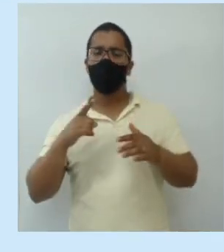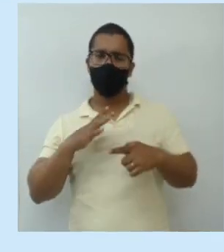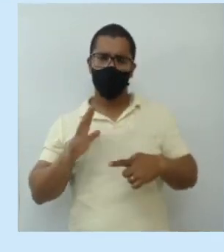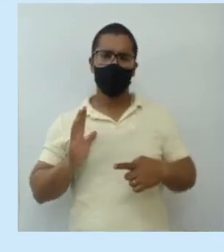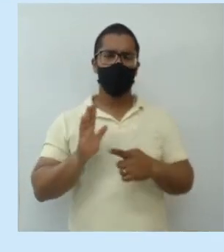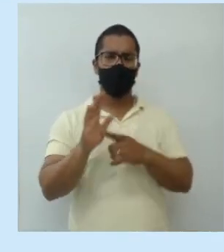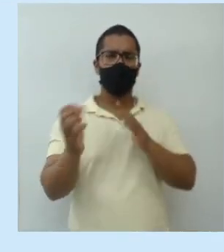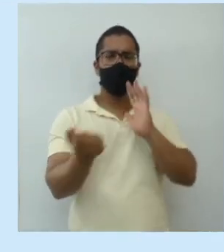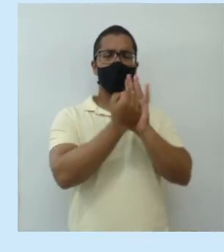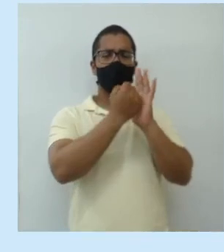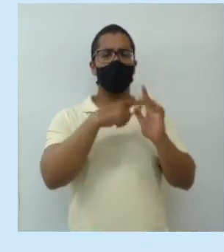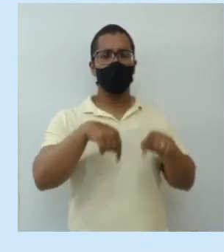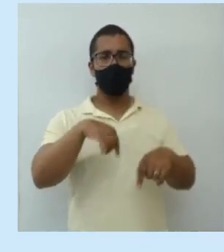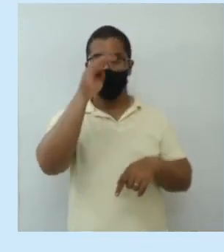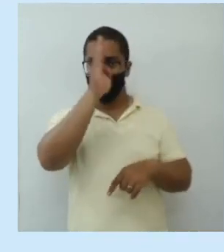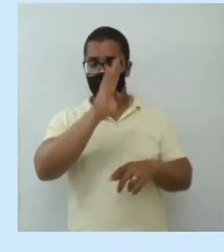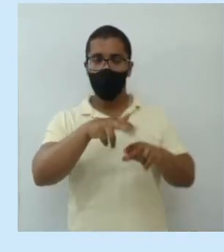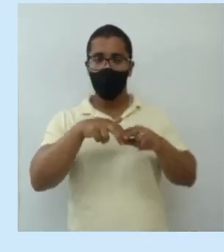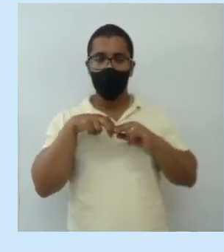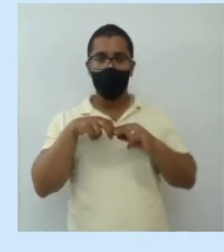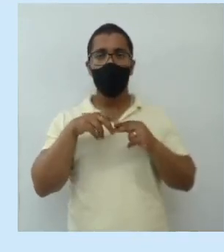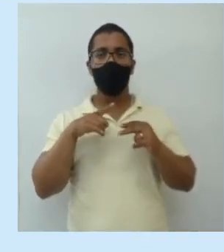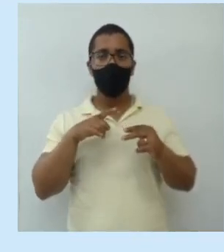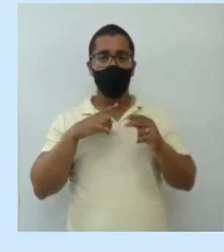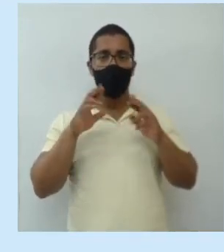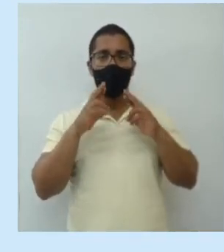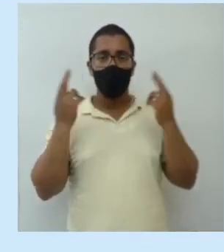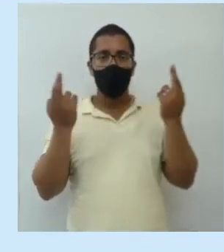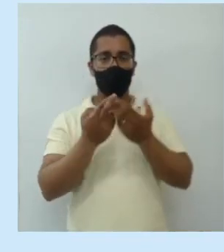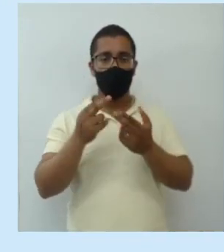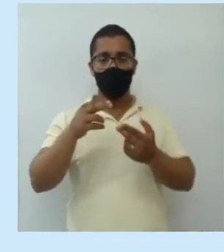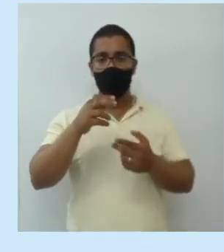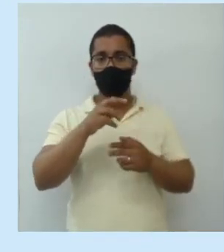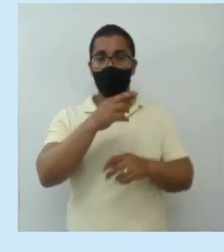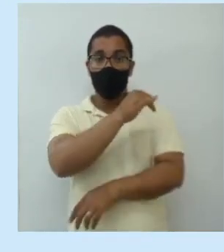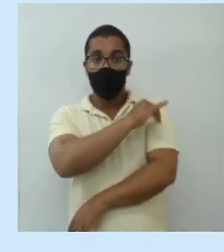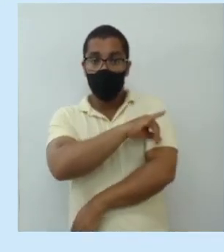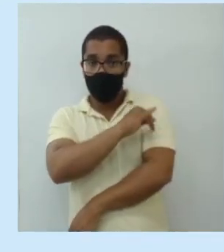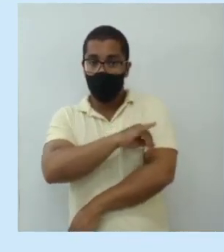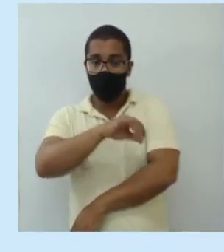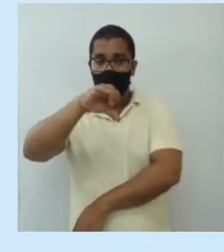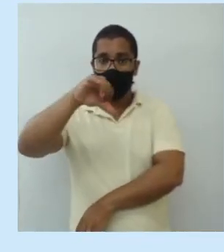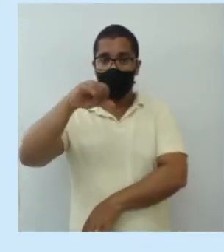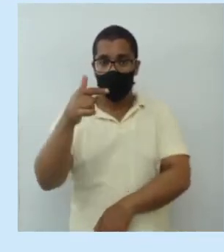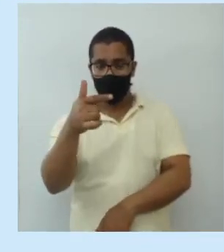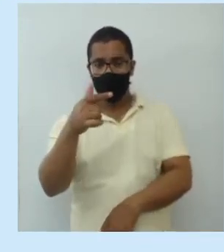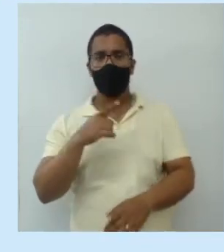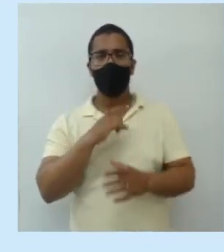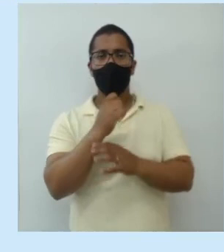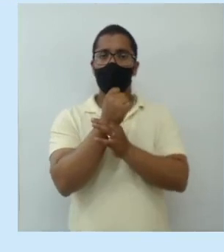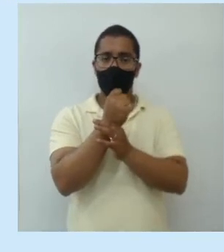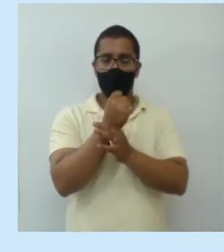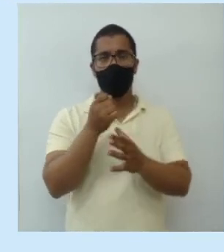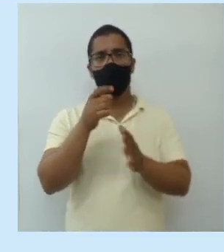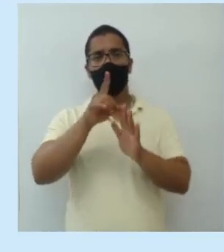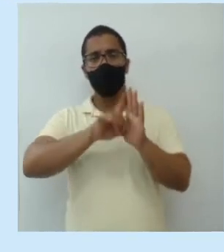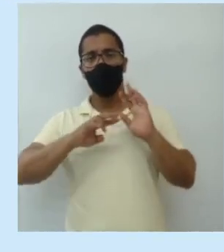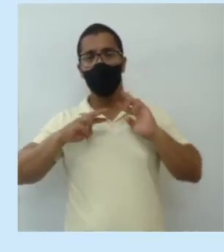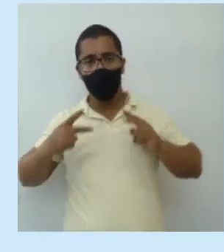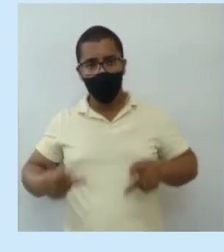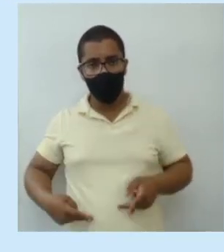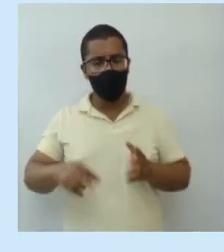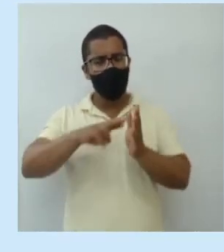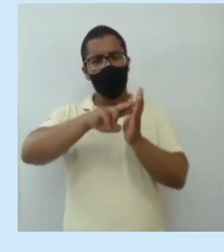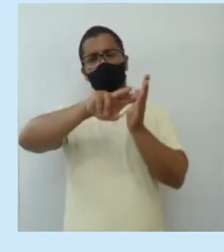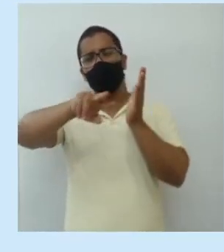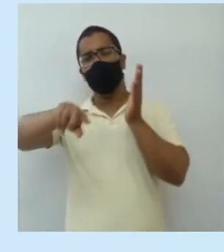no Brasil, por conta da Rio 92, né? Então, segurança, direitos humanos. Então, esses novos atores,